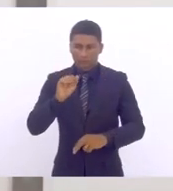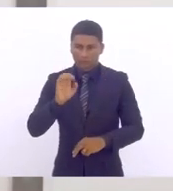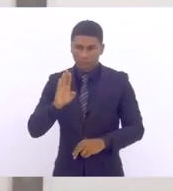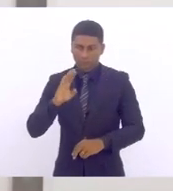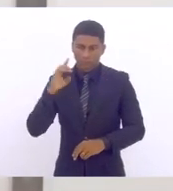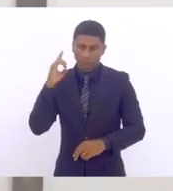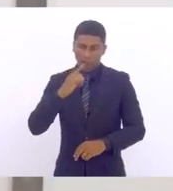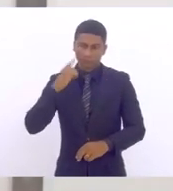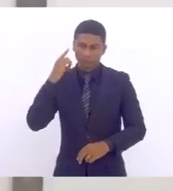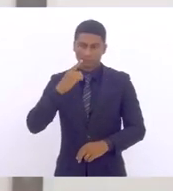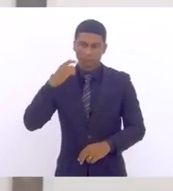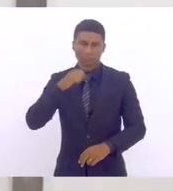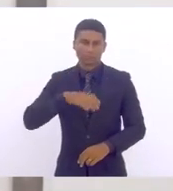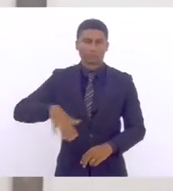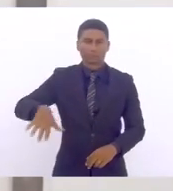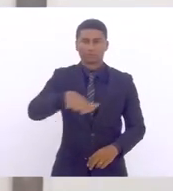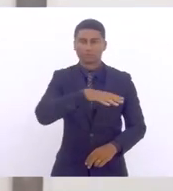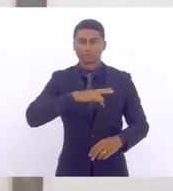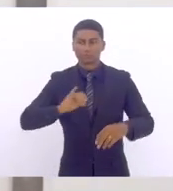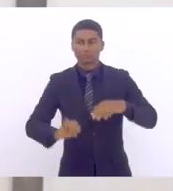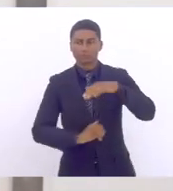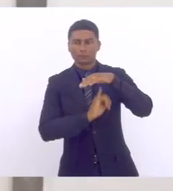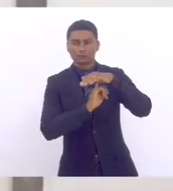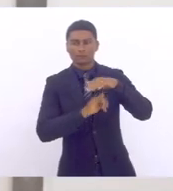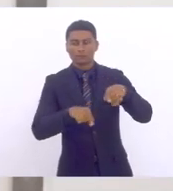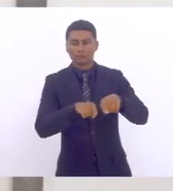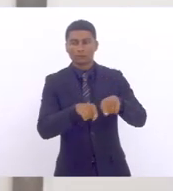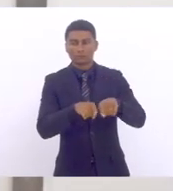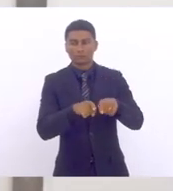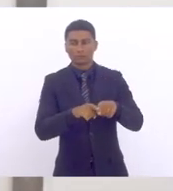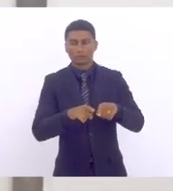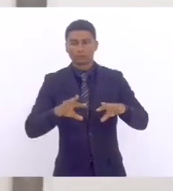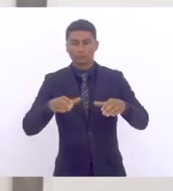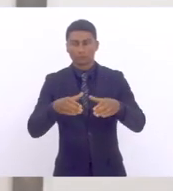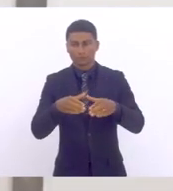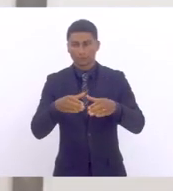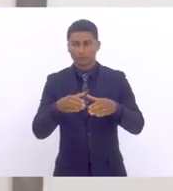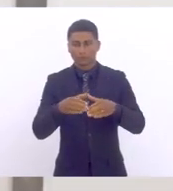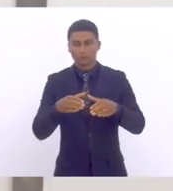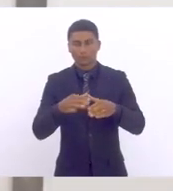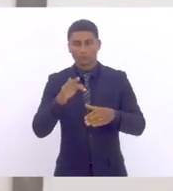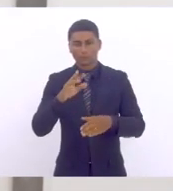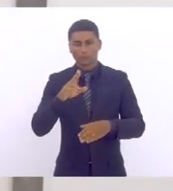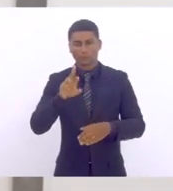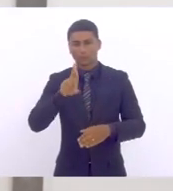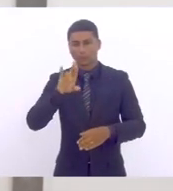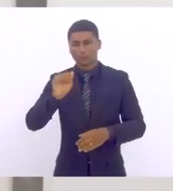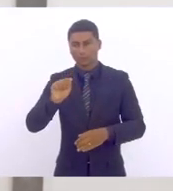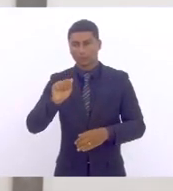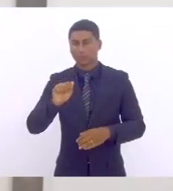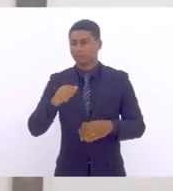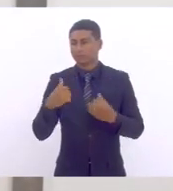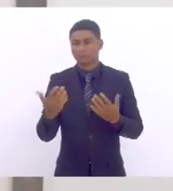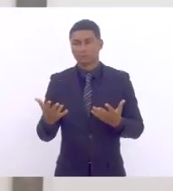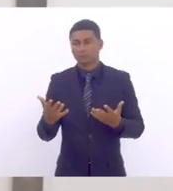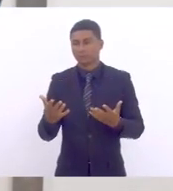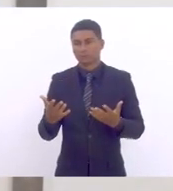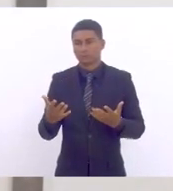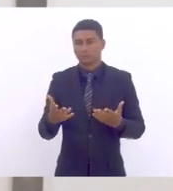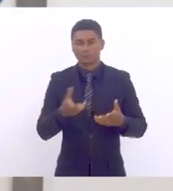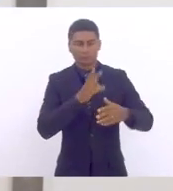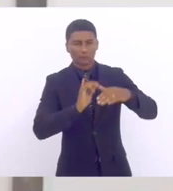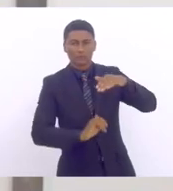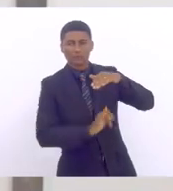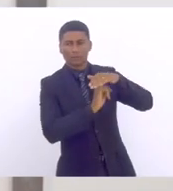a Advocacia e as instituições, falo aqui em nome da Fúria, mas acredito que represente todas, não vai conceber com que qualquer instituição, qualquer